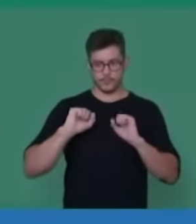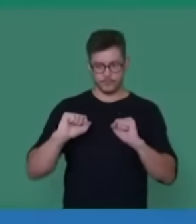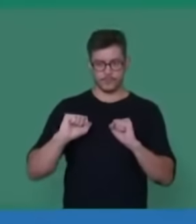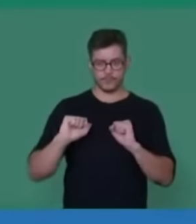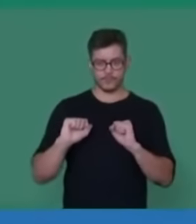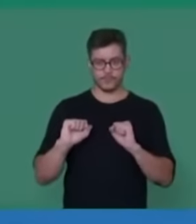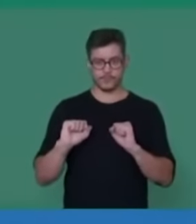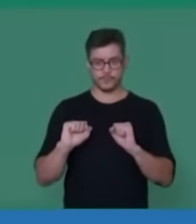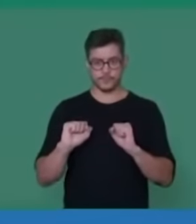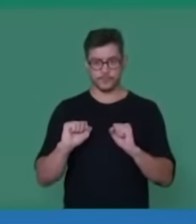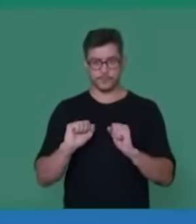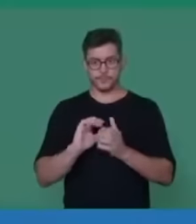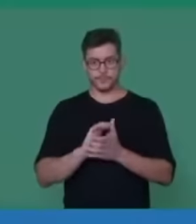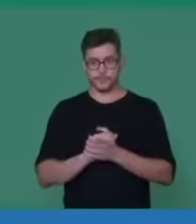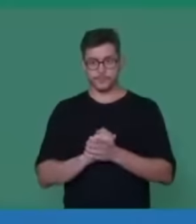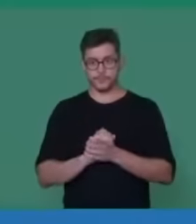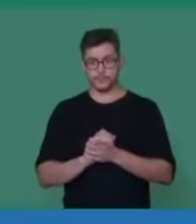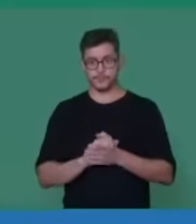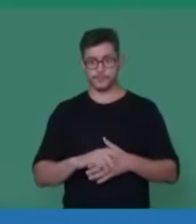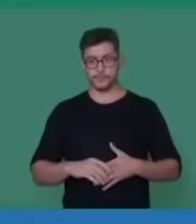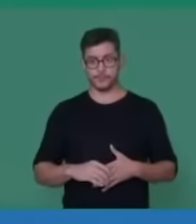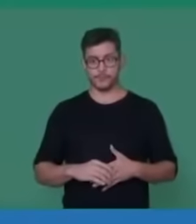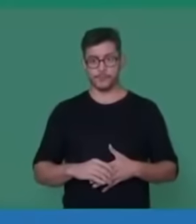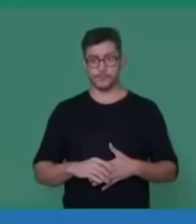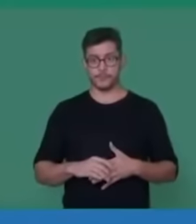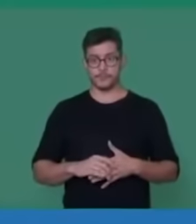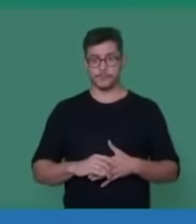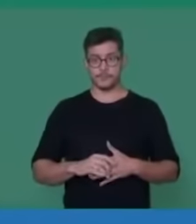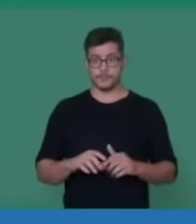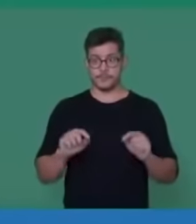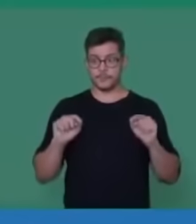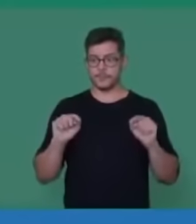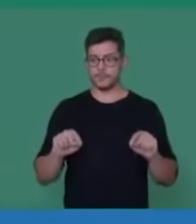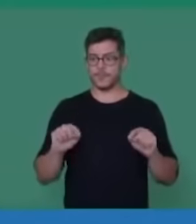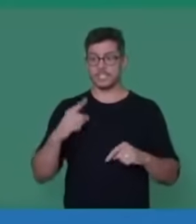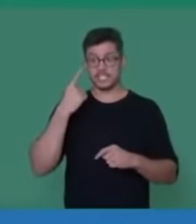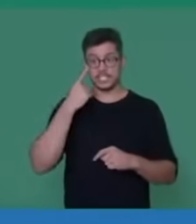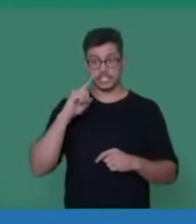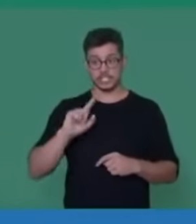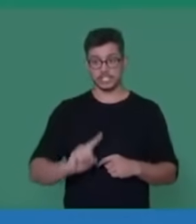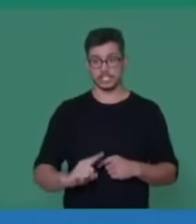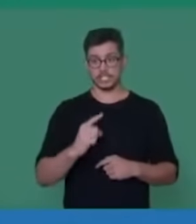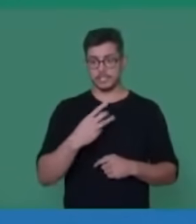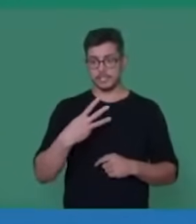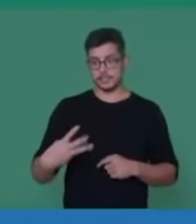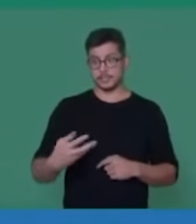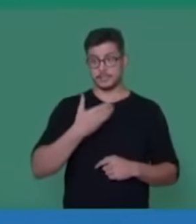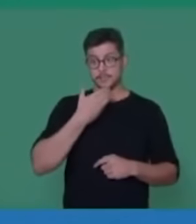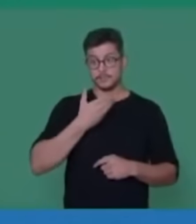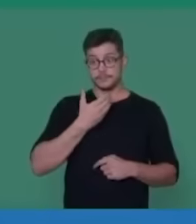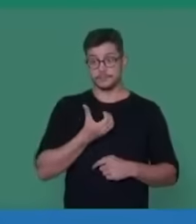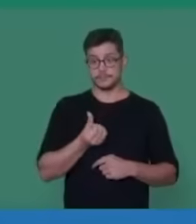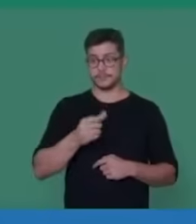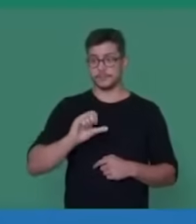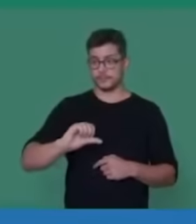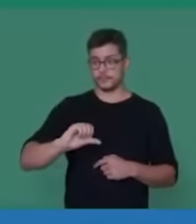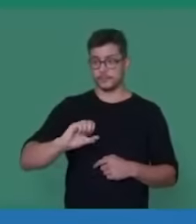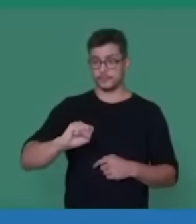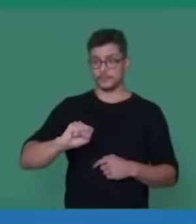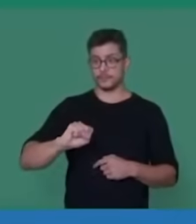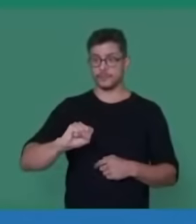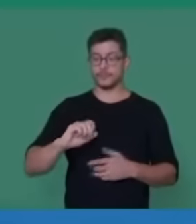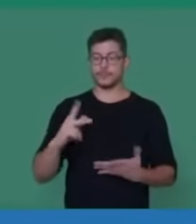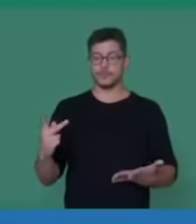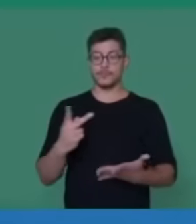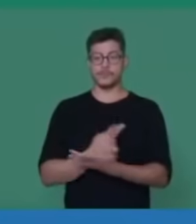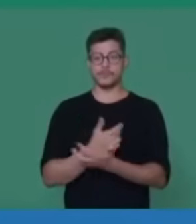concluir, para não dizer que não falei das flores, 13 de dezembro de 68 também aconteceu algo